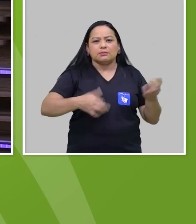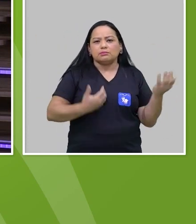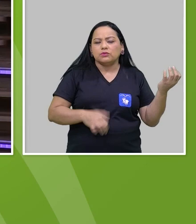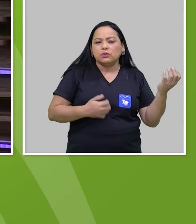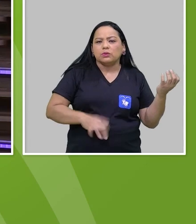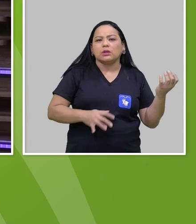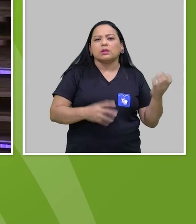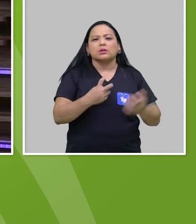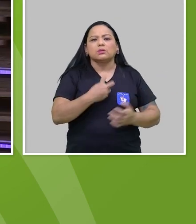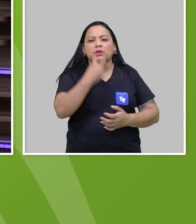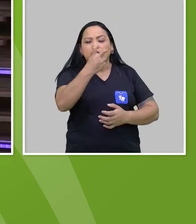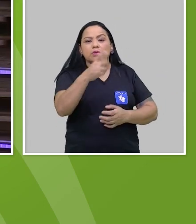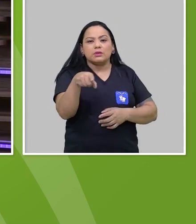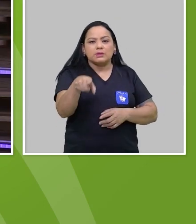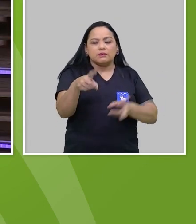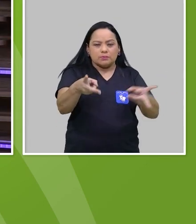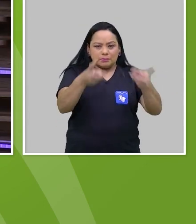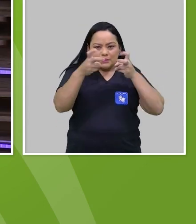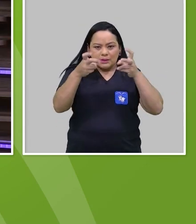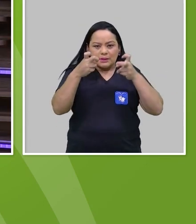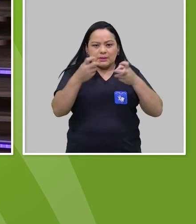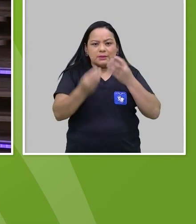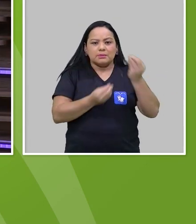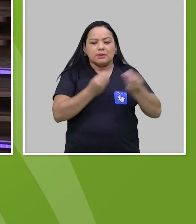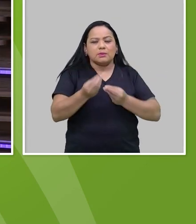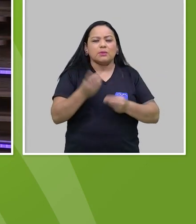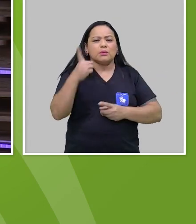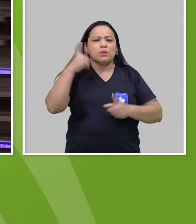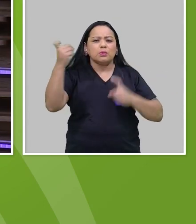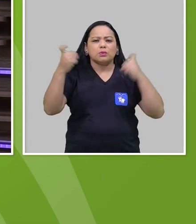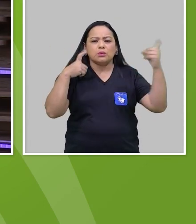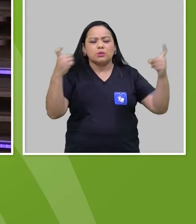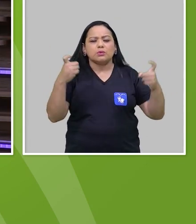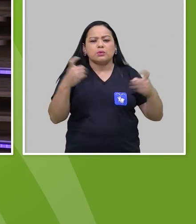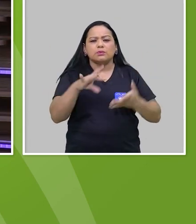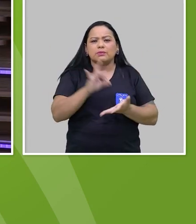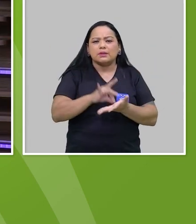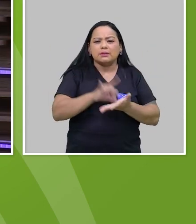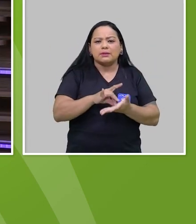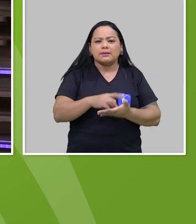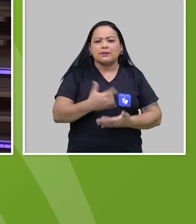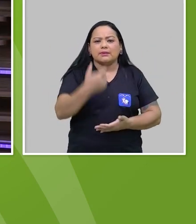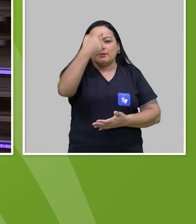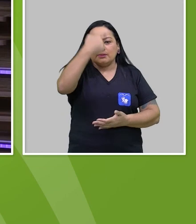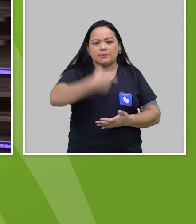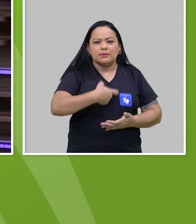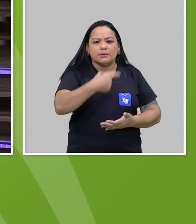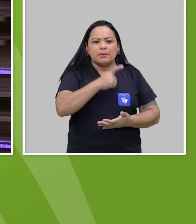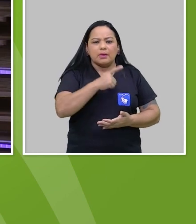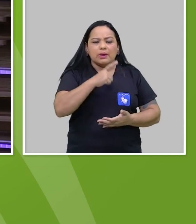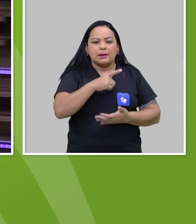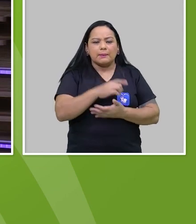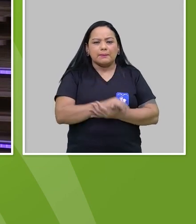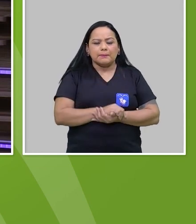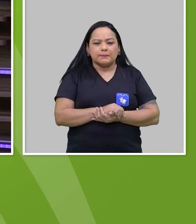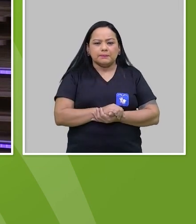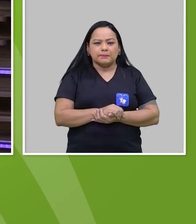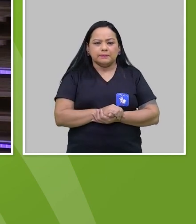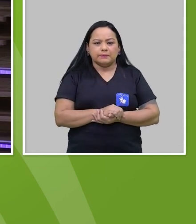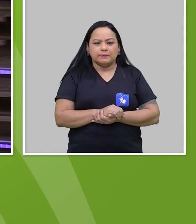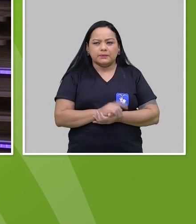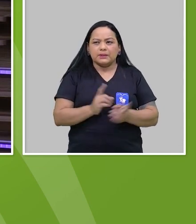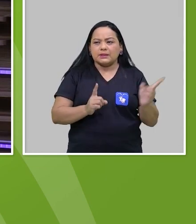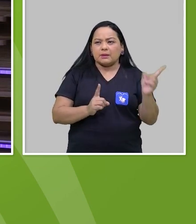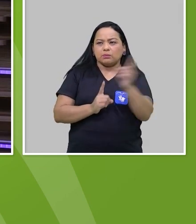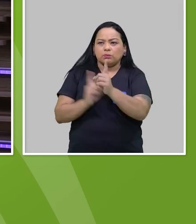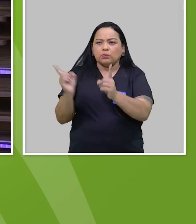e você percebe que há ali muito som. Na verdade, quando eu tenho muito essa